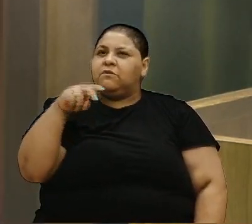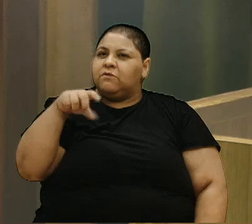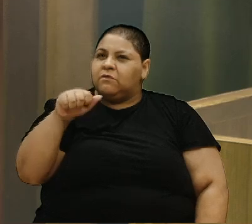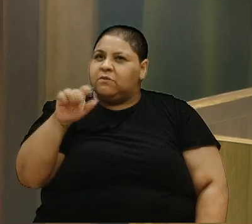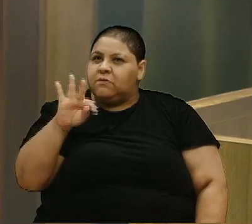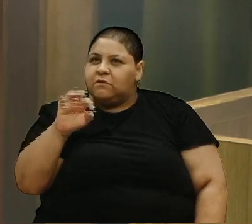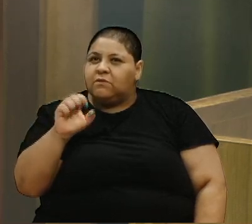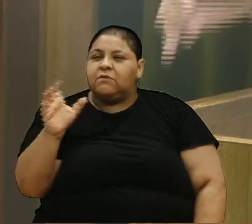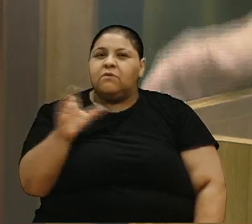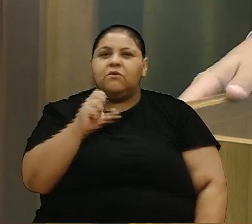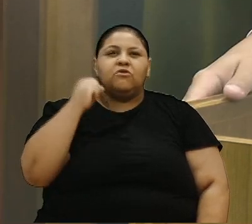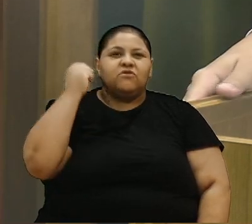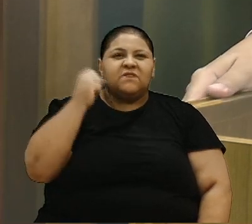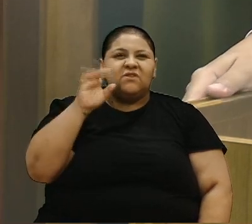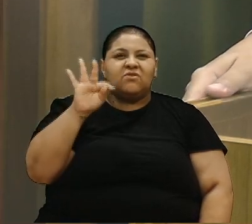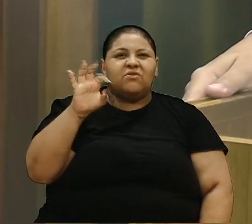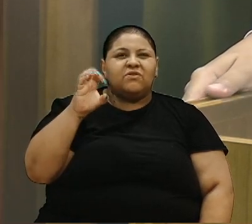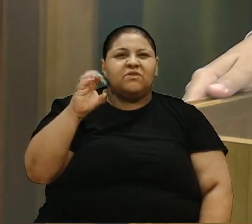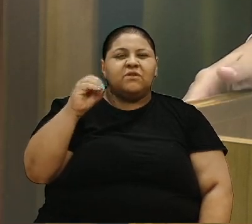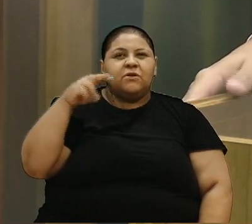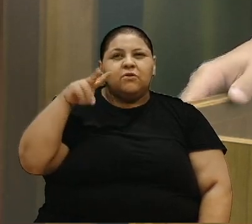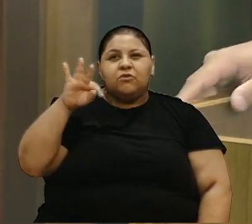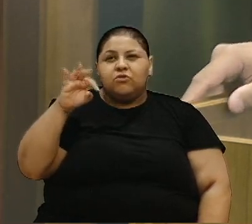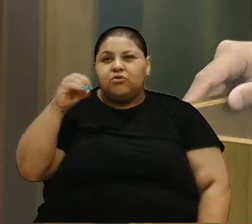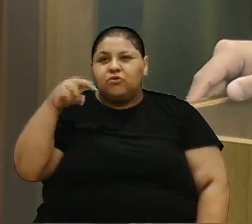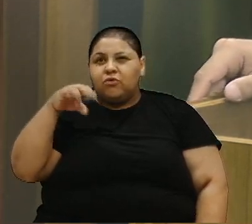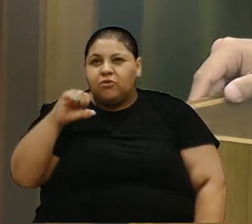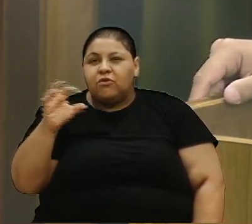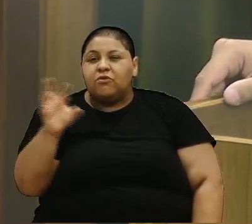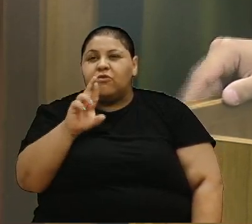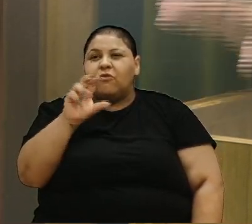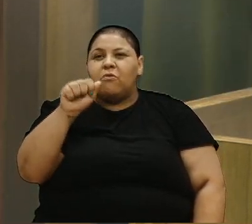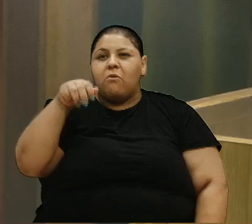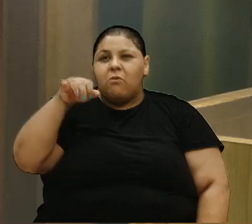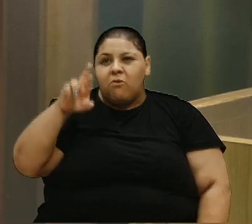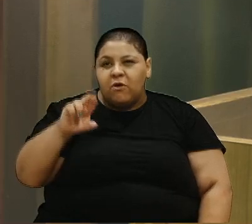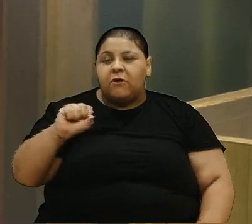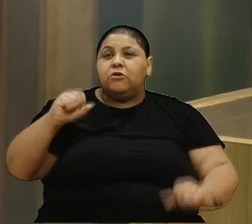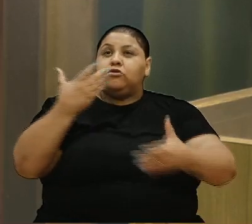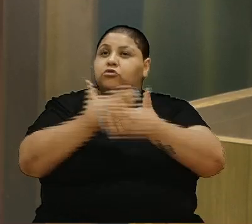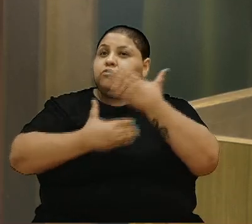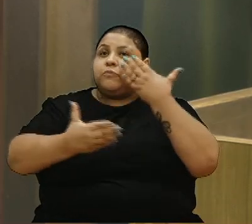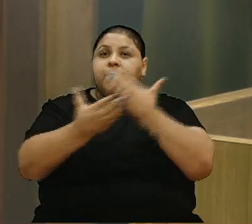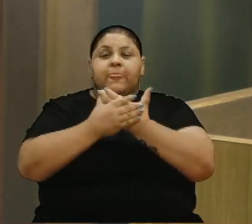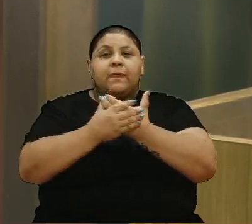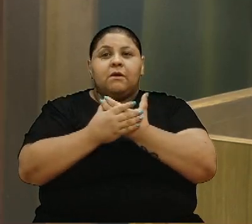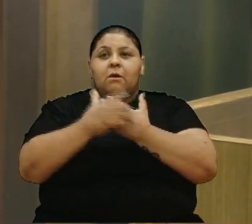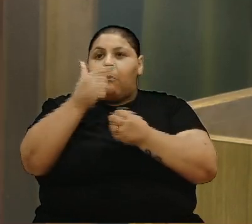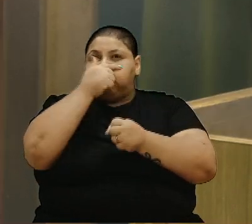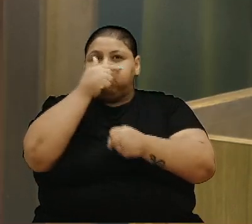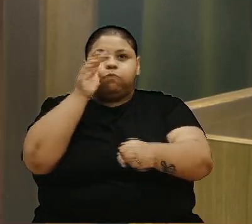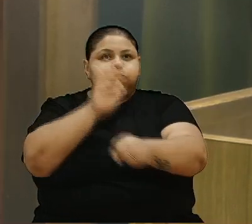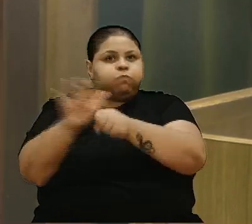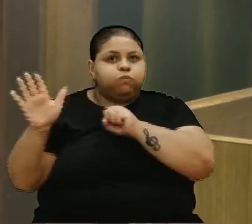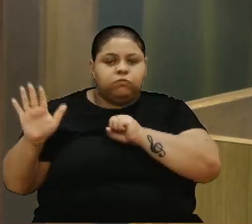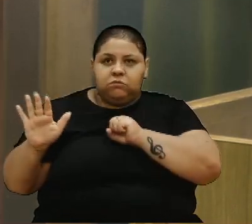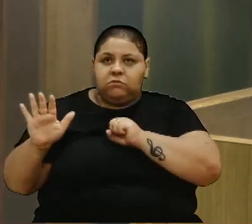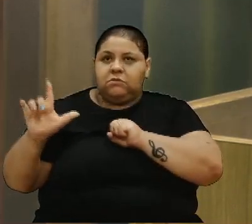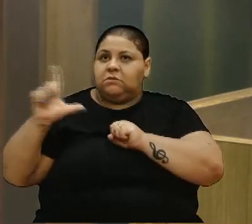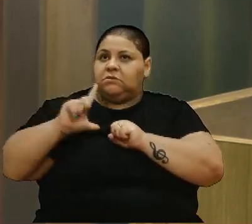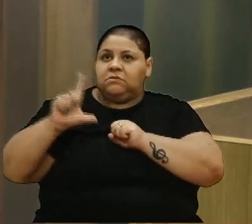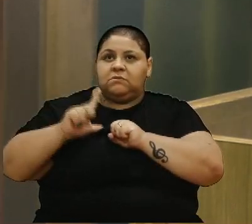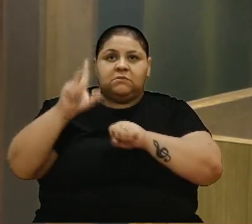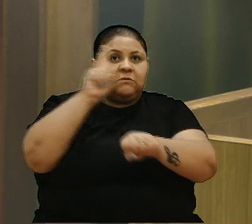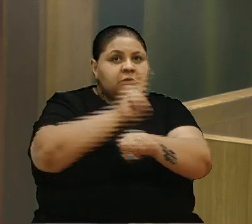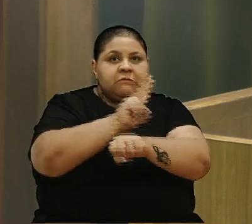senador Teotônio Vilela, lá na Estrada do Imigrante, o Ramiro Pigossi. Todas lotadas. Todas lotadas. Não tem mais